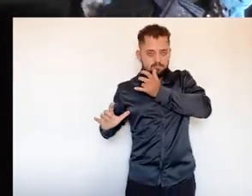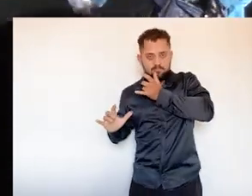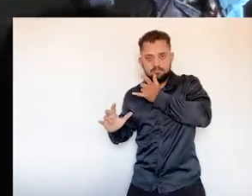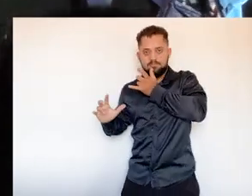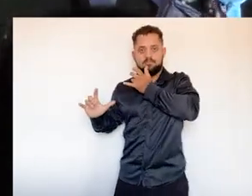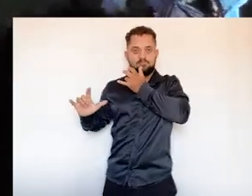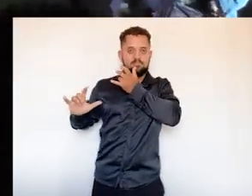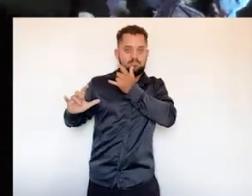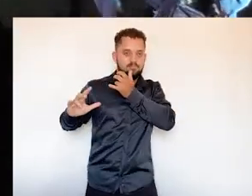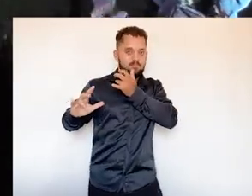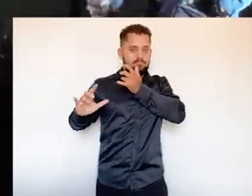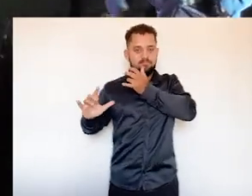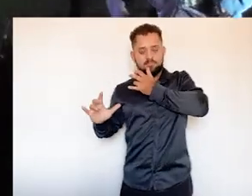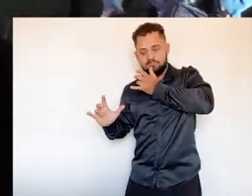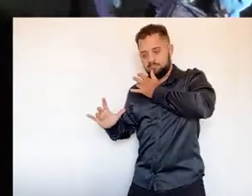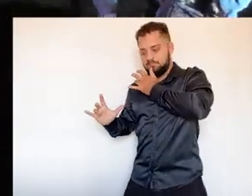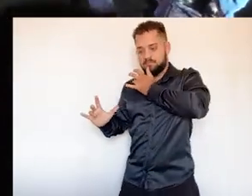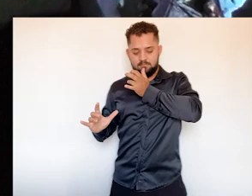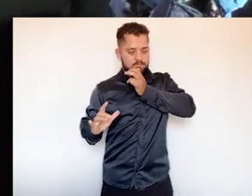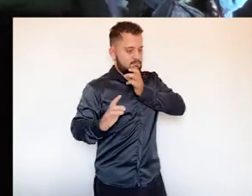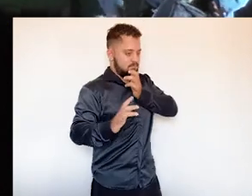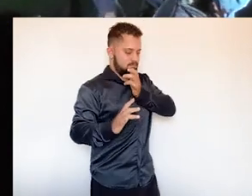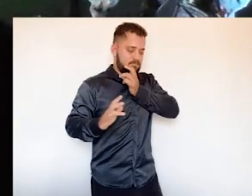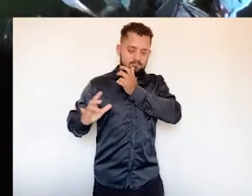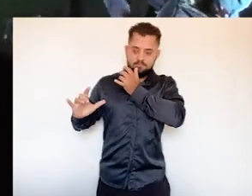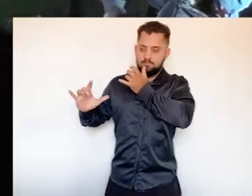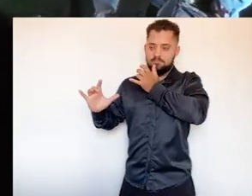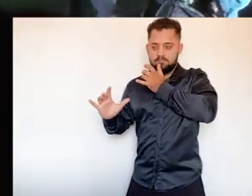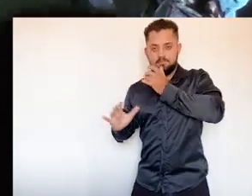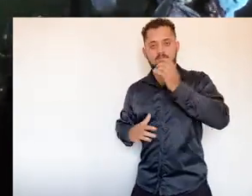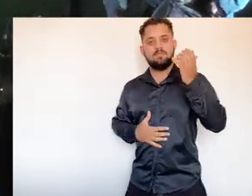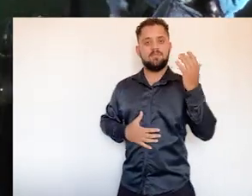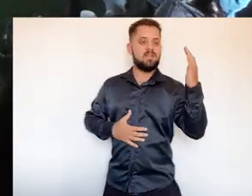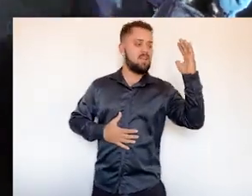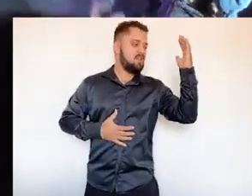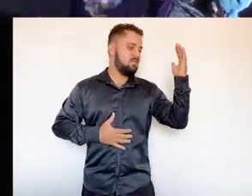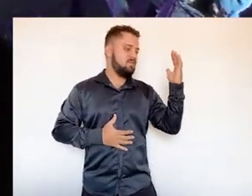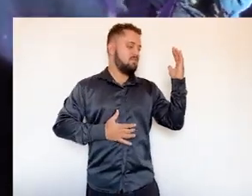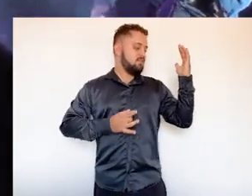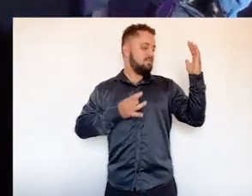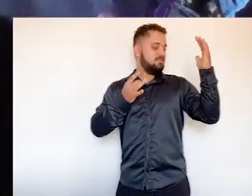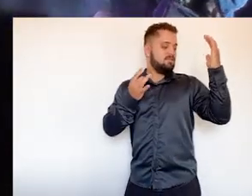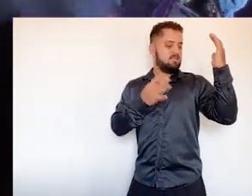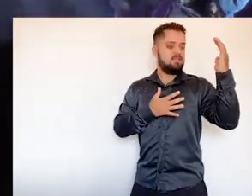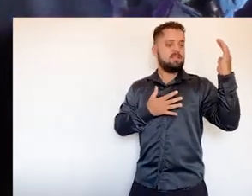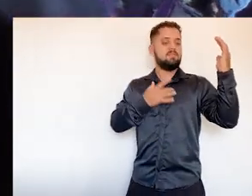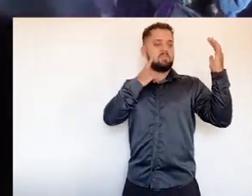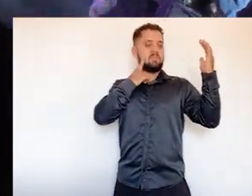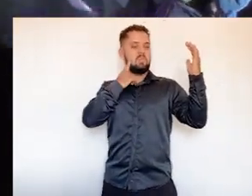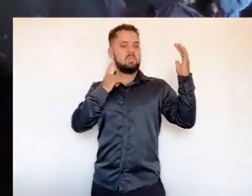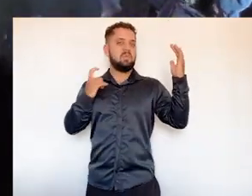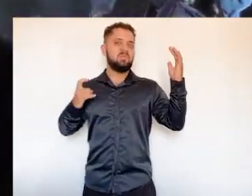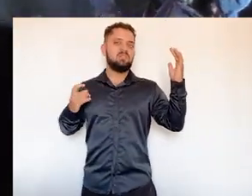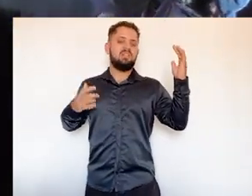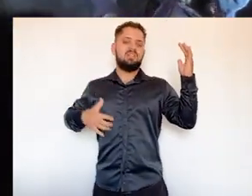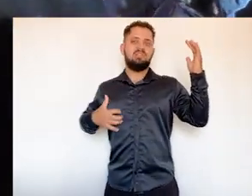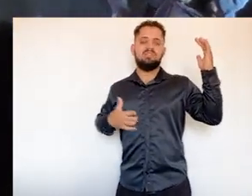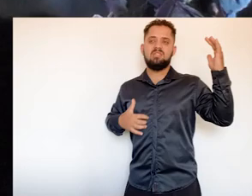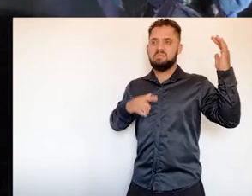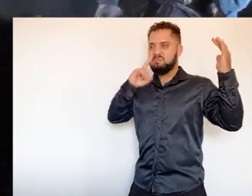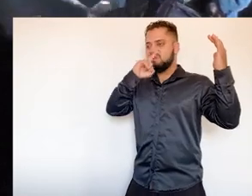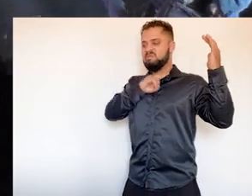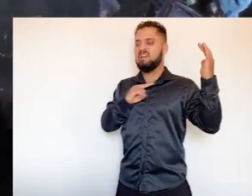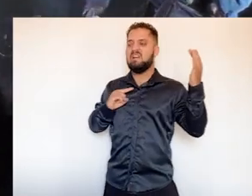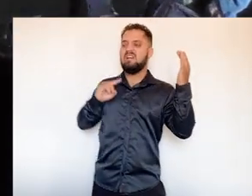Na boca do mato eu deixei cair o tom. Na boca do mato deixei cair o tom menor.